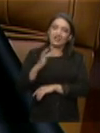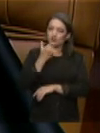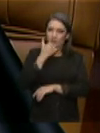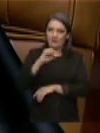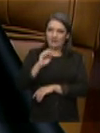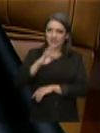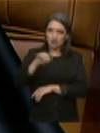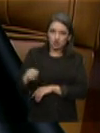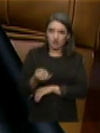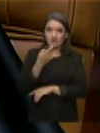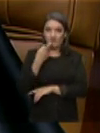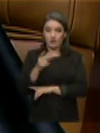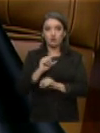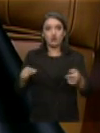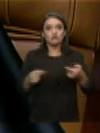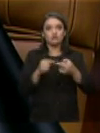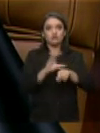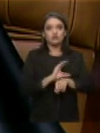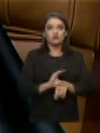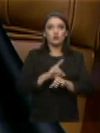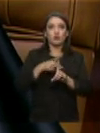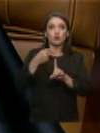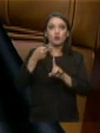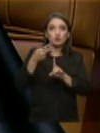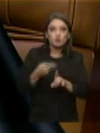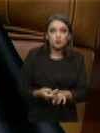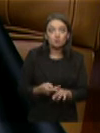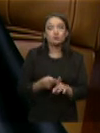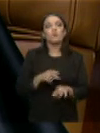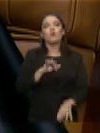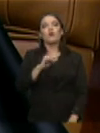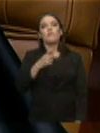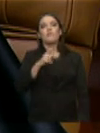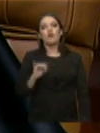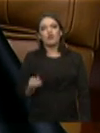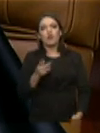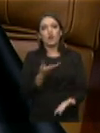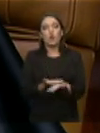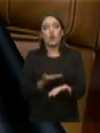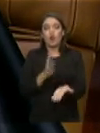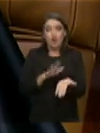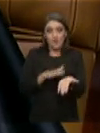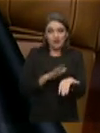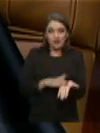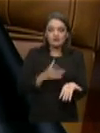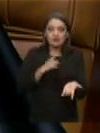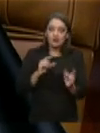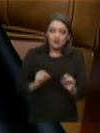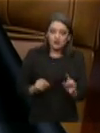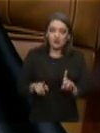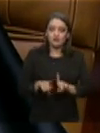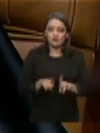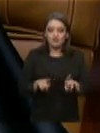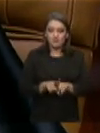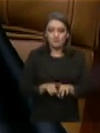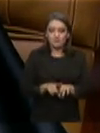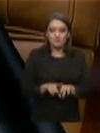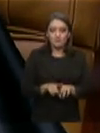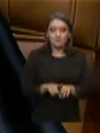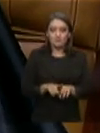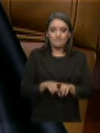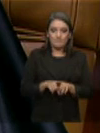constitucionalidade da dupla incidência do IPI no desembaraço aduaneiro de bem industrializado, tanto no desembaraço como na saída